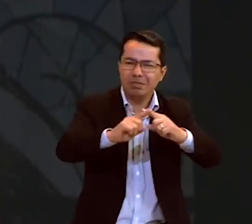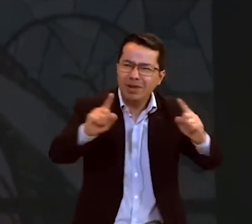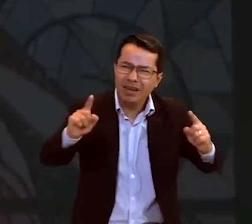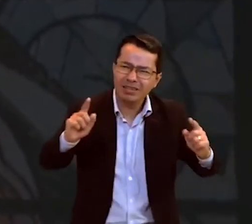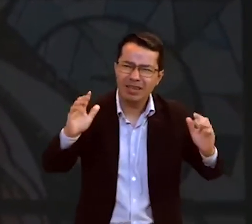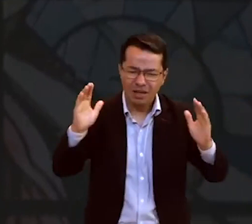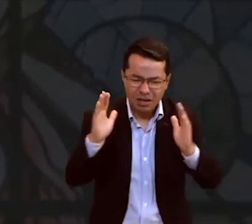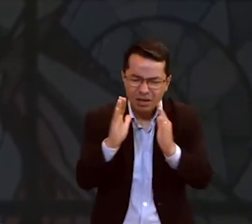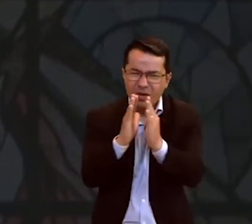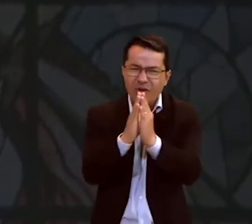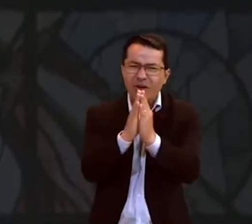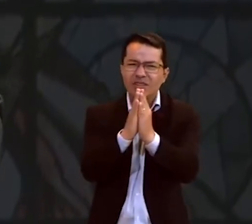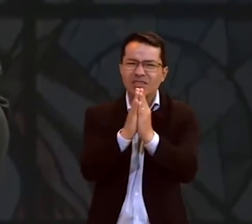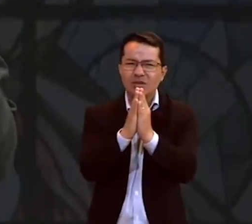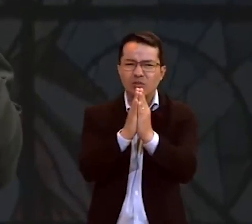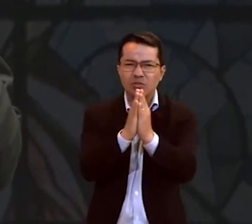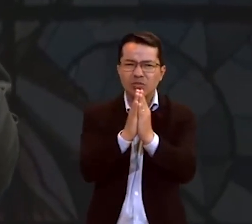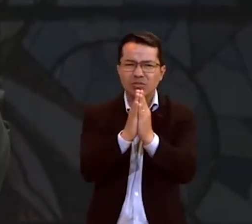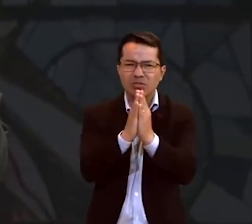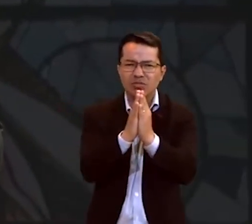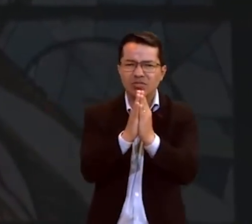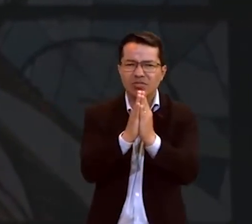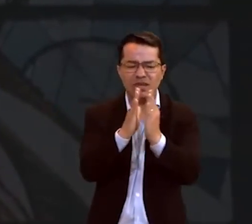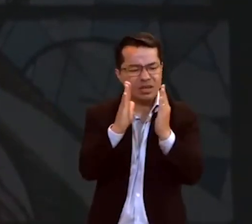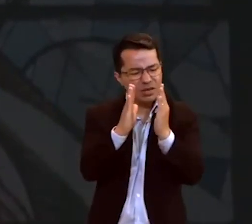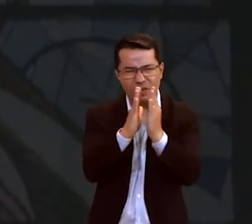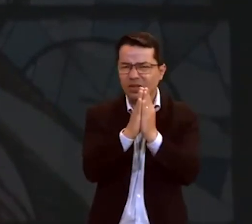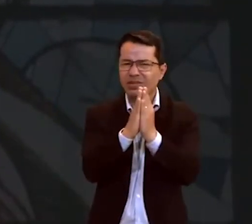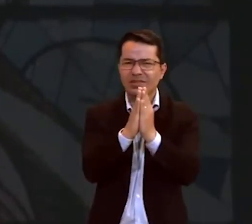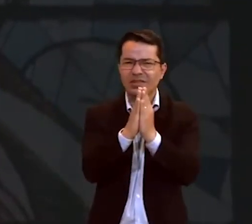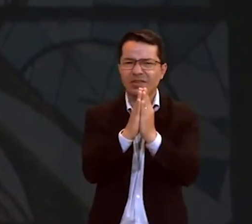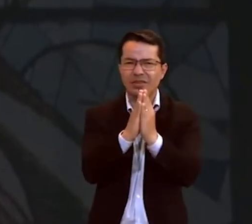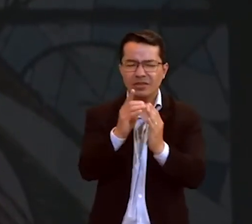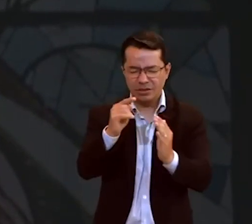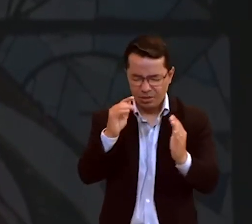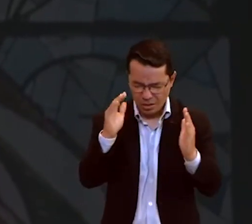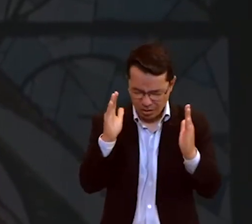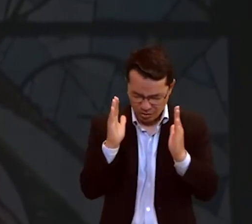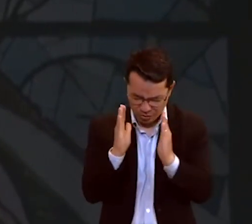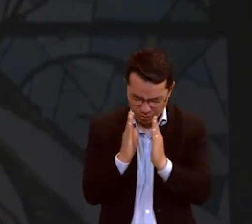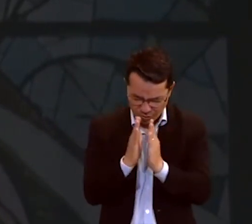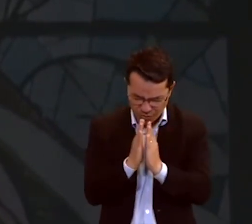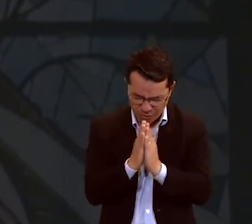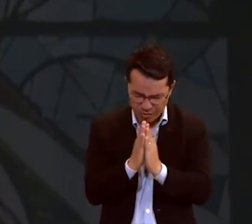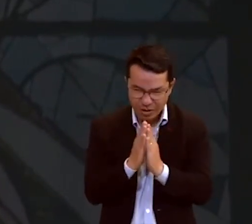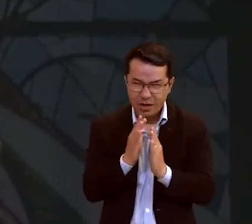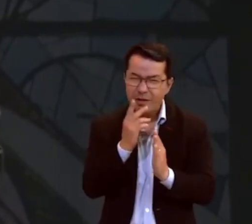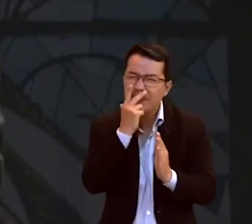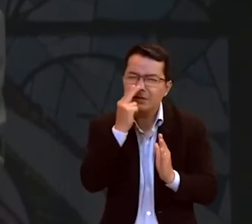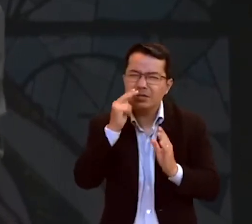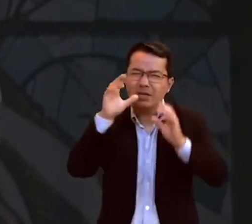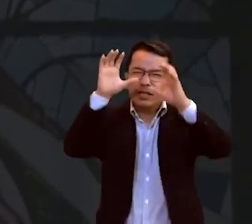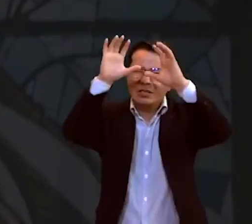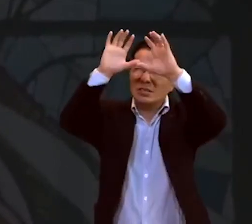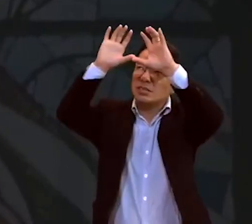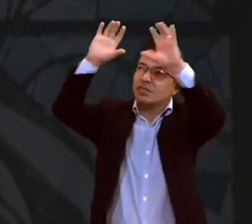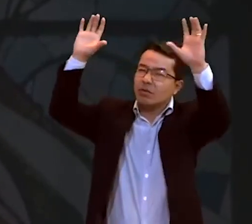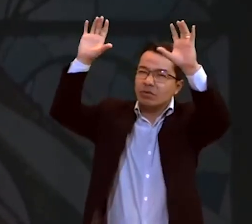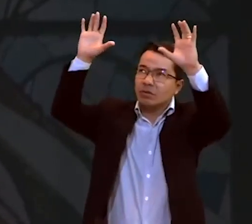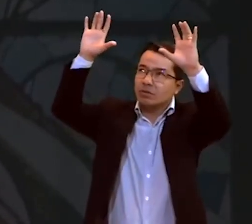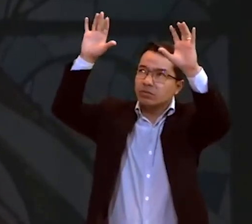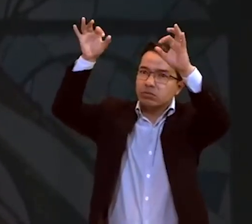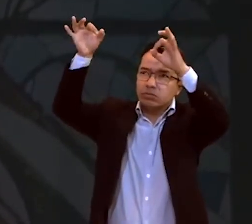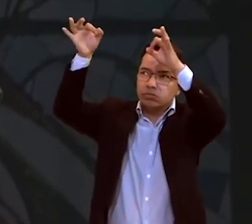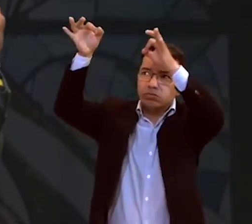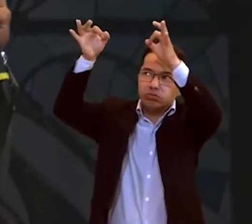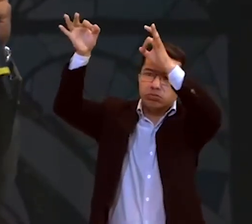a oração é aquilo que move o sobrenatural e a mão de Deus. E às vezes a gente vai fazer uma coisa, faz